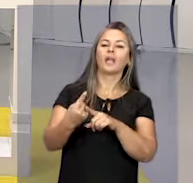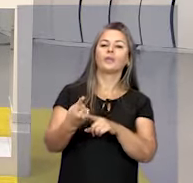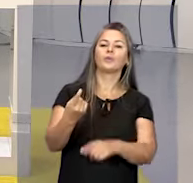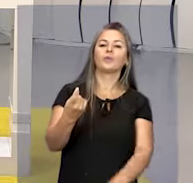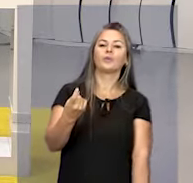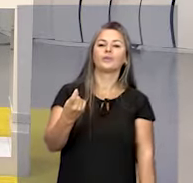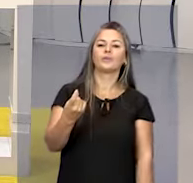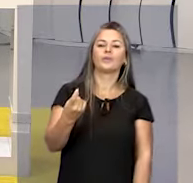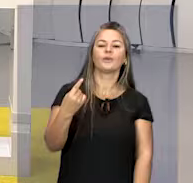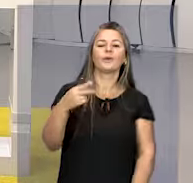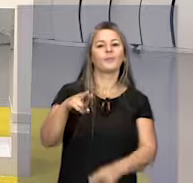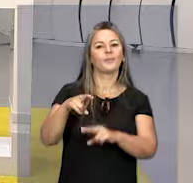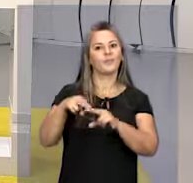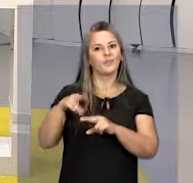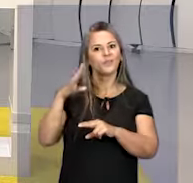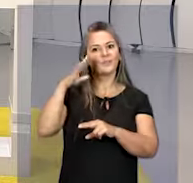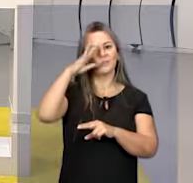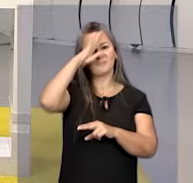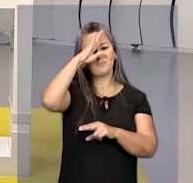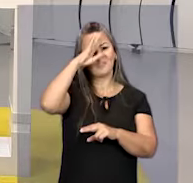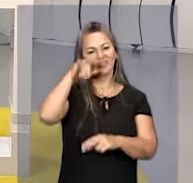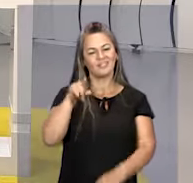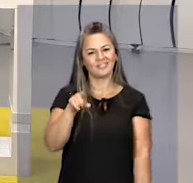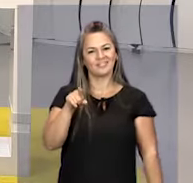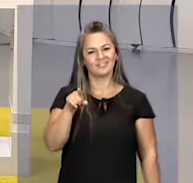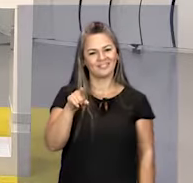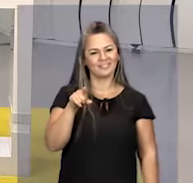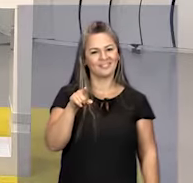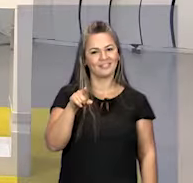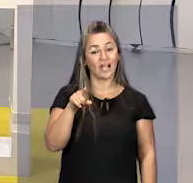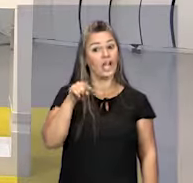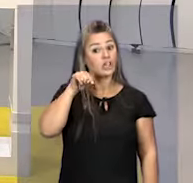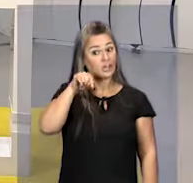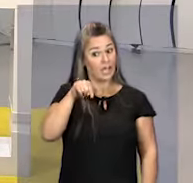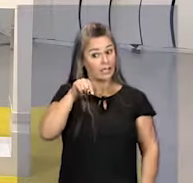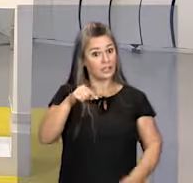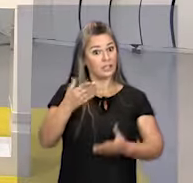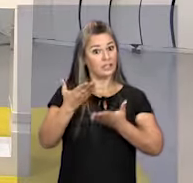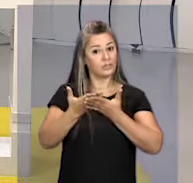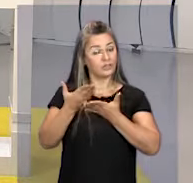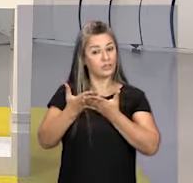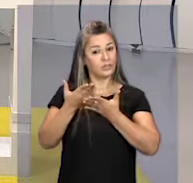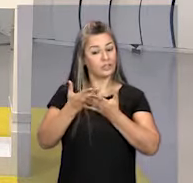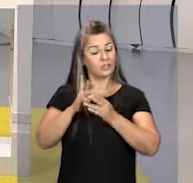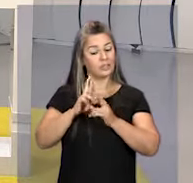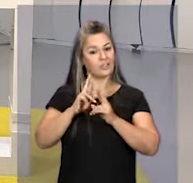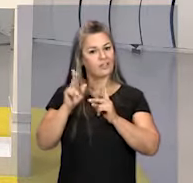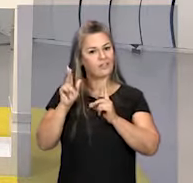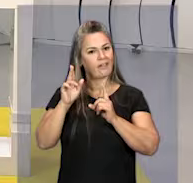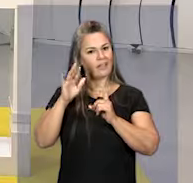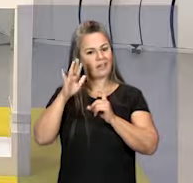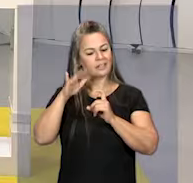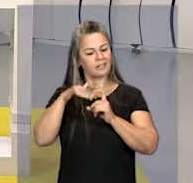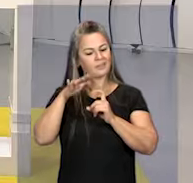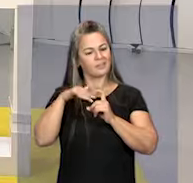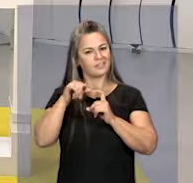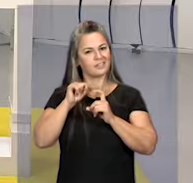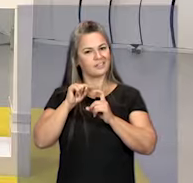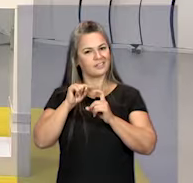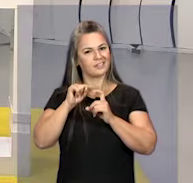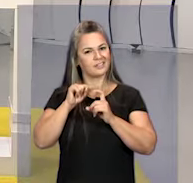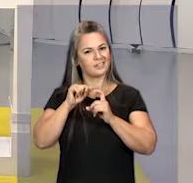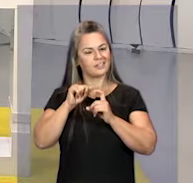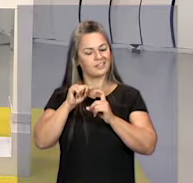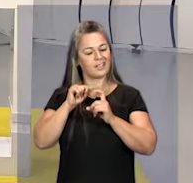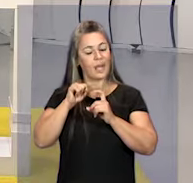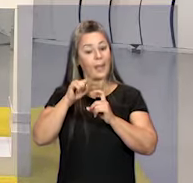de mito. Diferente do sentido que nós estamos usando para a palavra mito na nossa aula. Na nossa